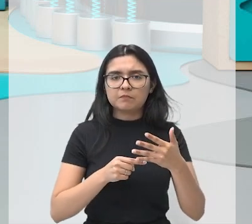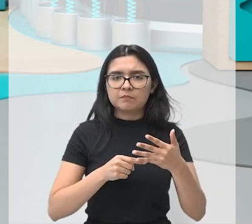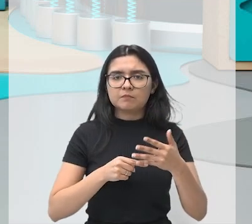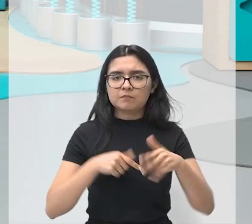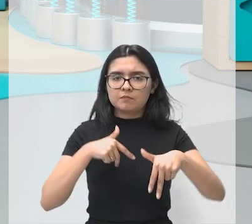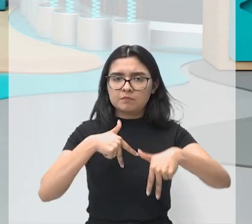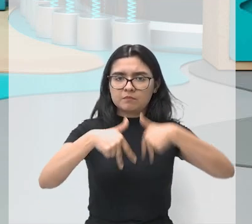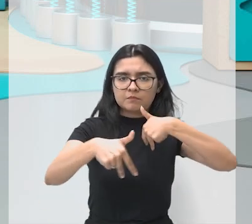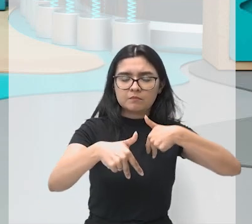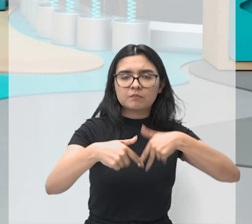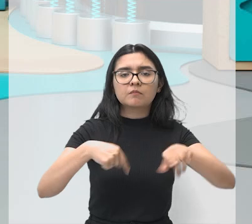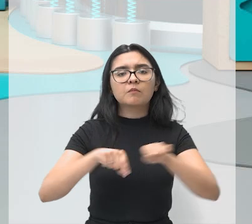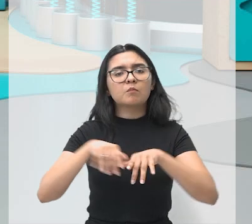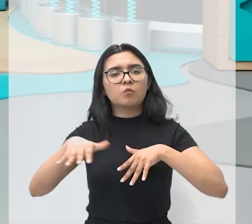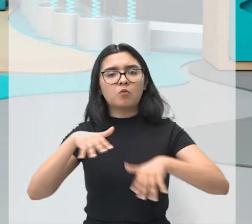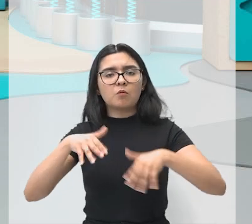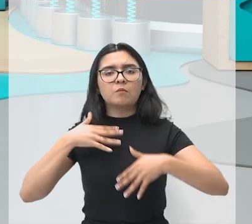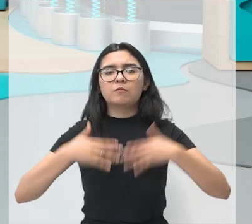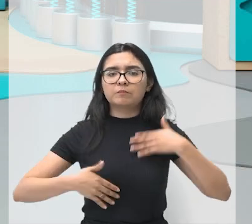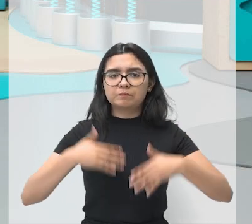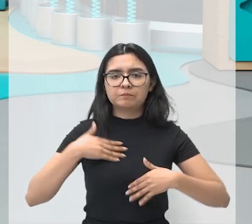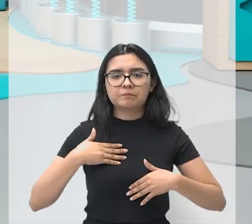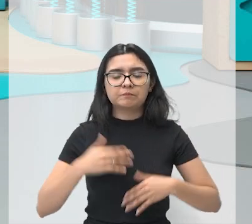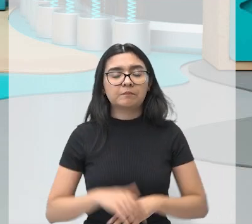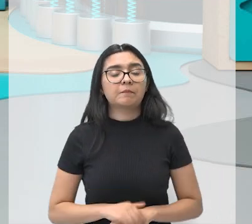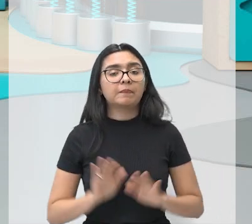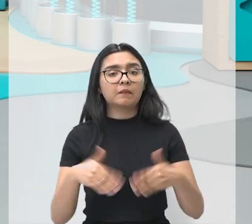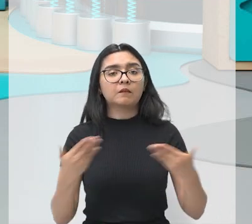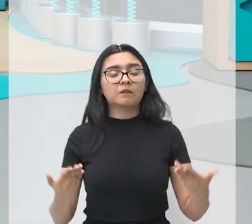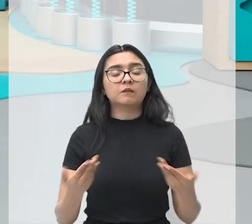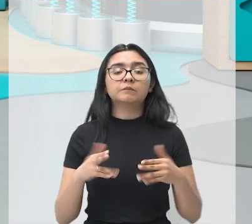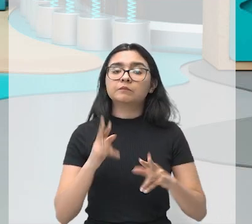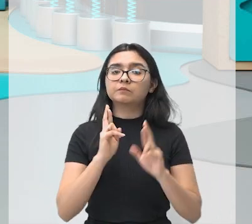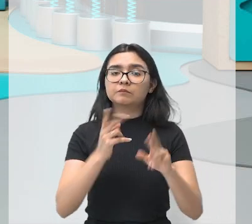atletismo e movimentar o nosso corpo. Bom, turmas, eu